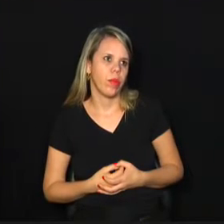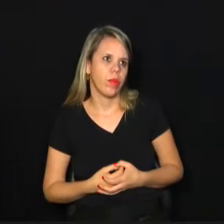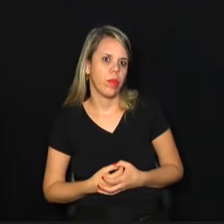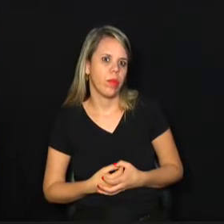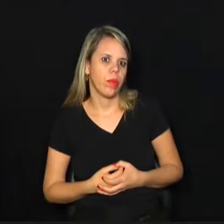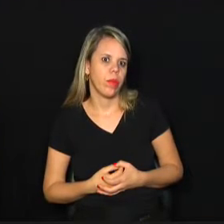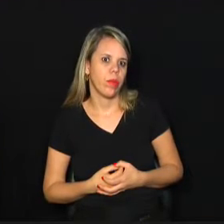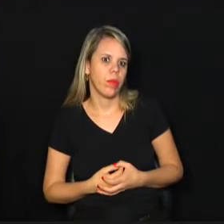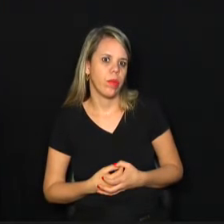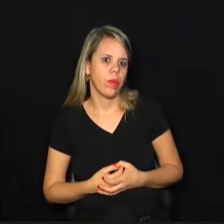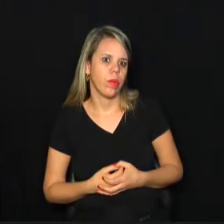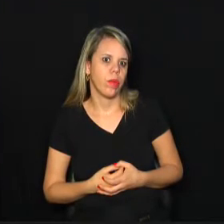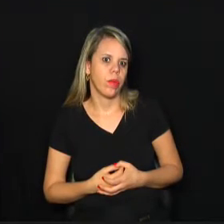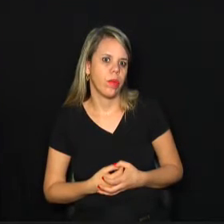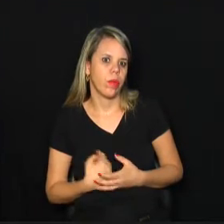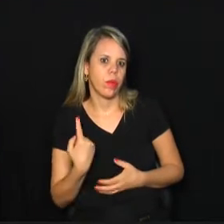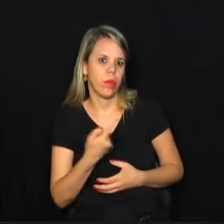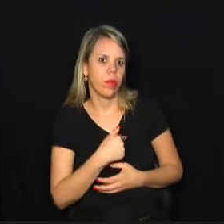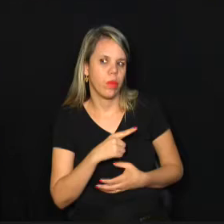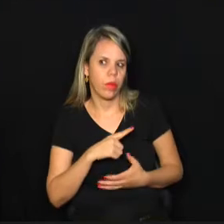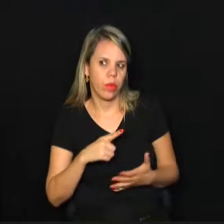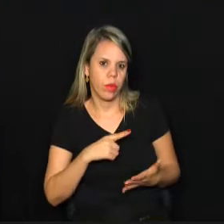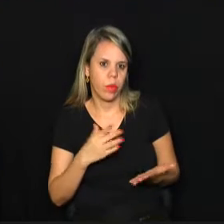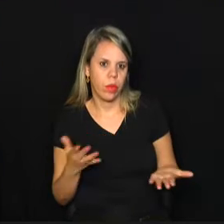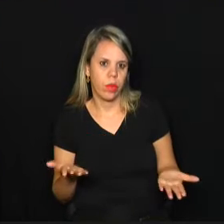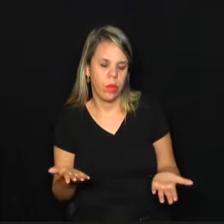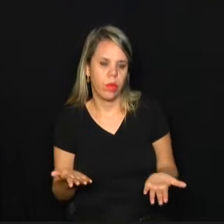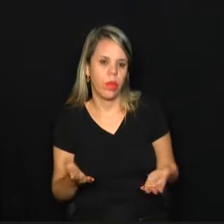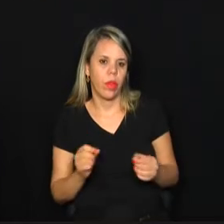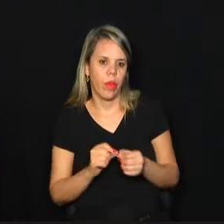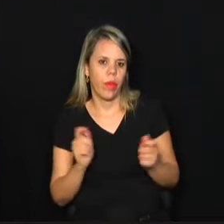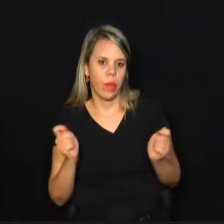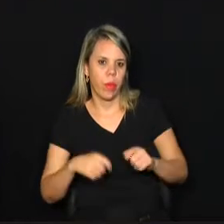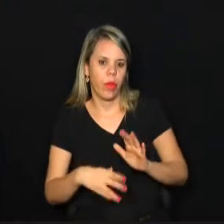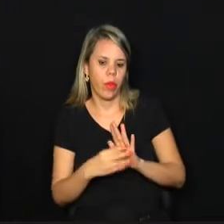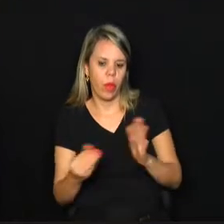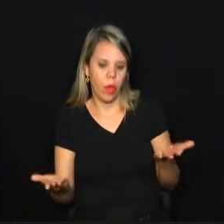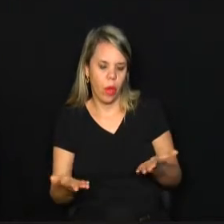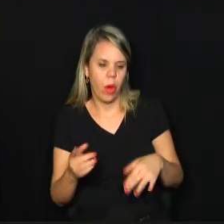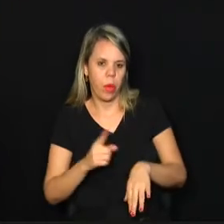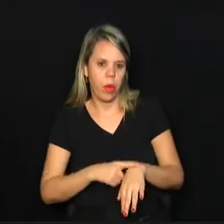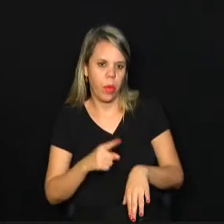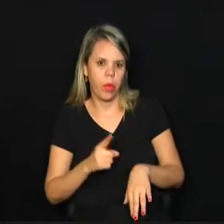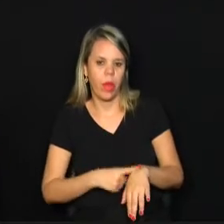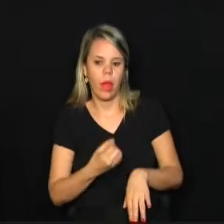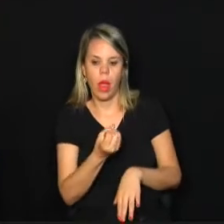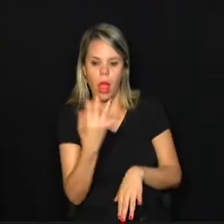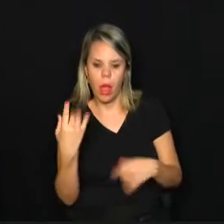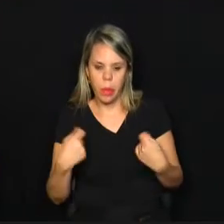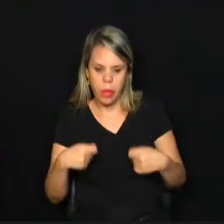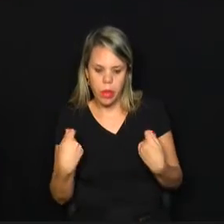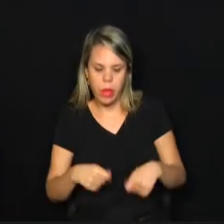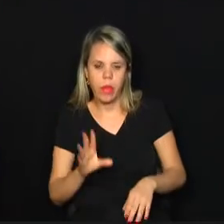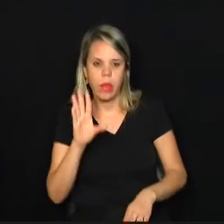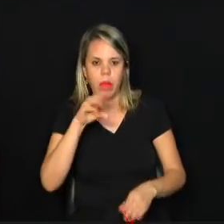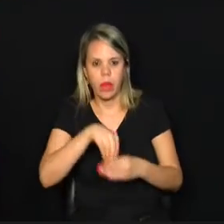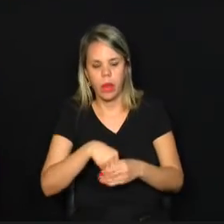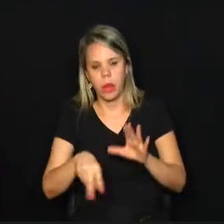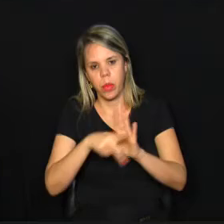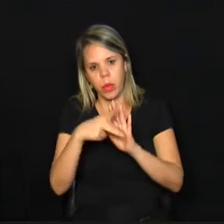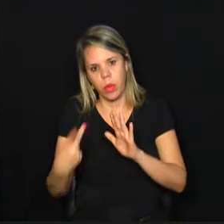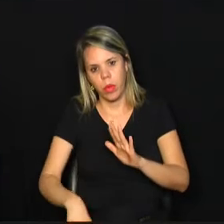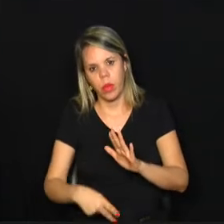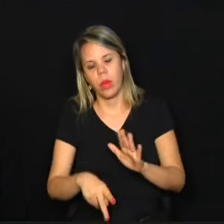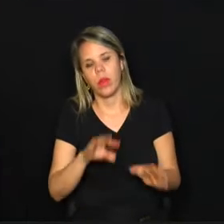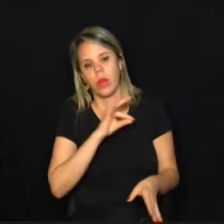inclusive, as margens que nós temos para poder fazer isso nesse momento, as margens dentro da própria